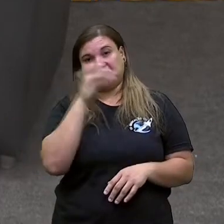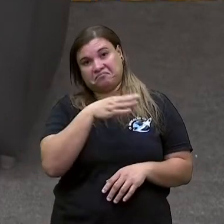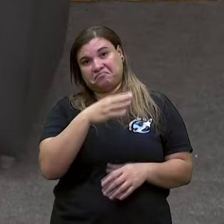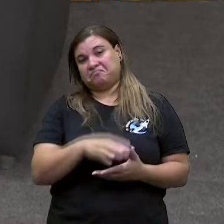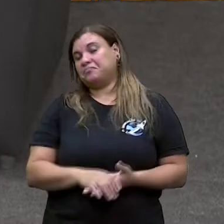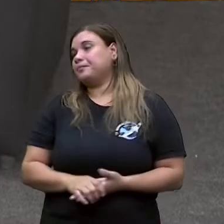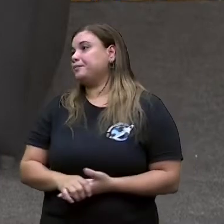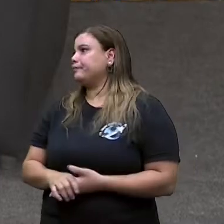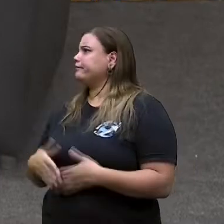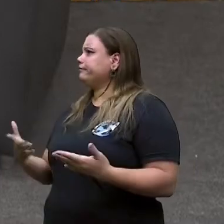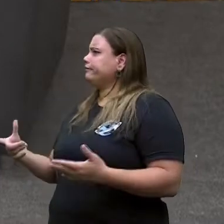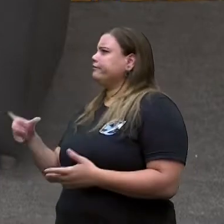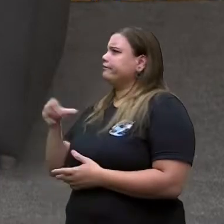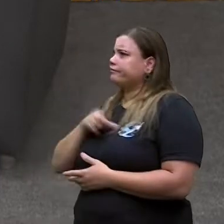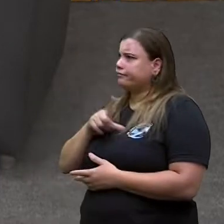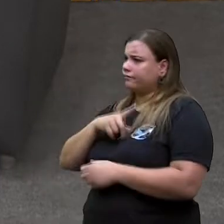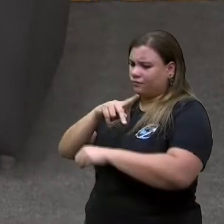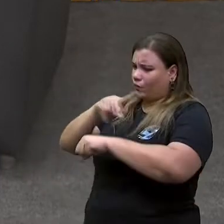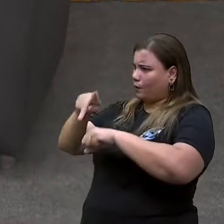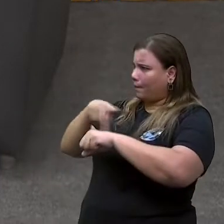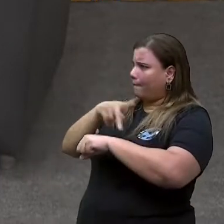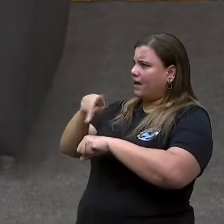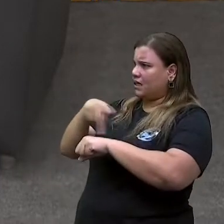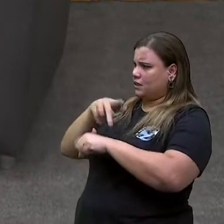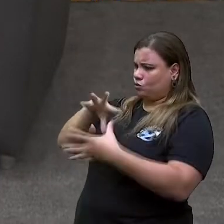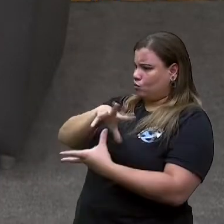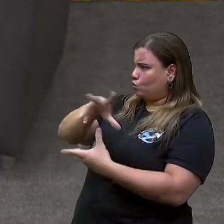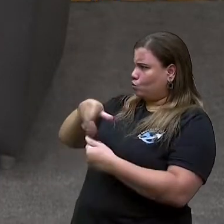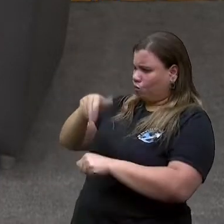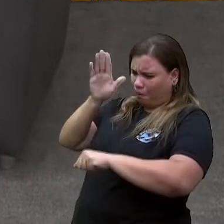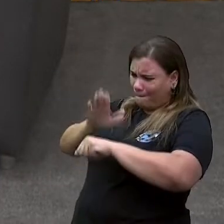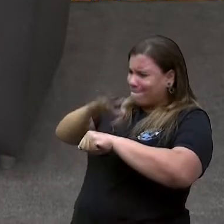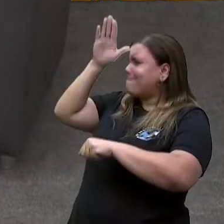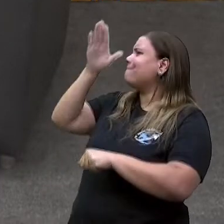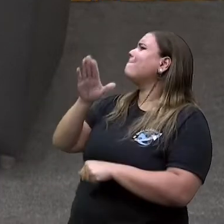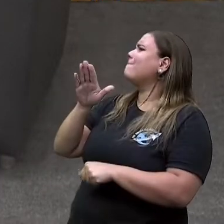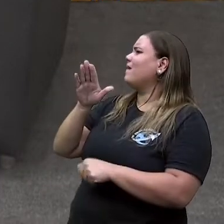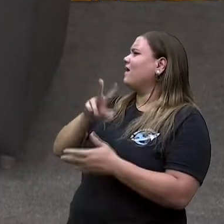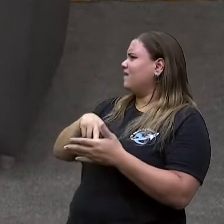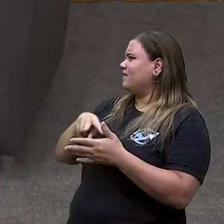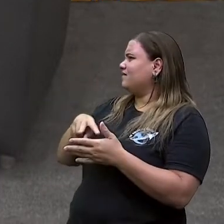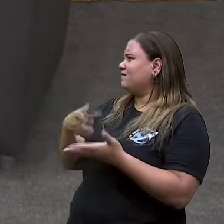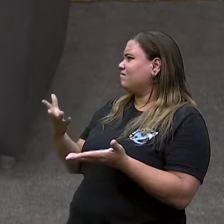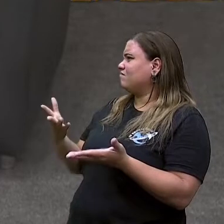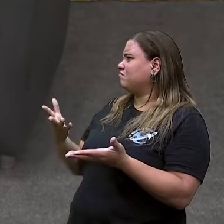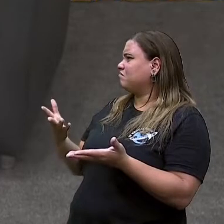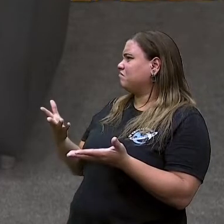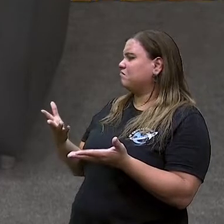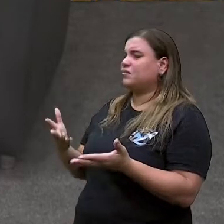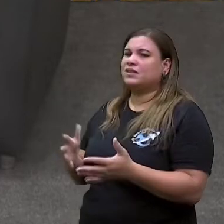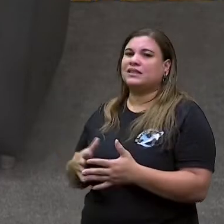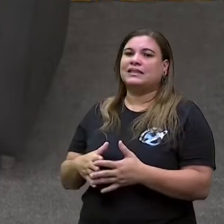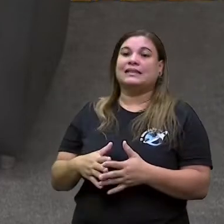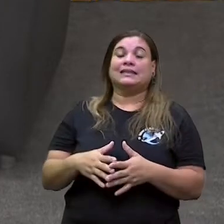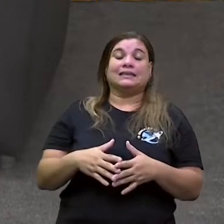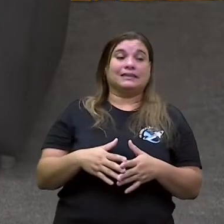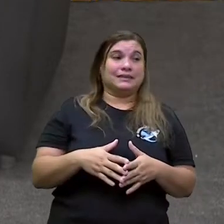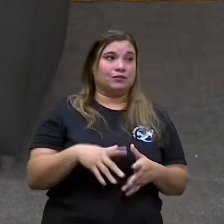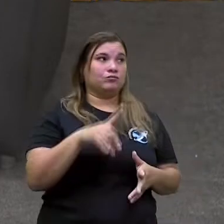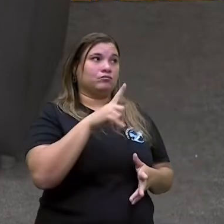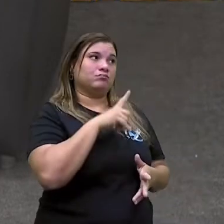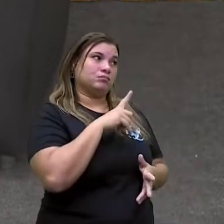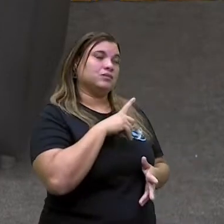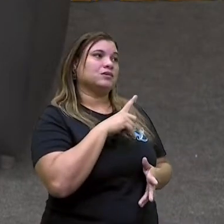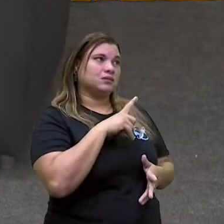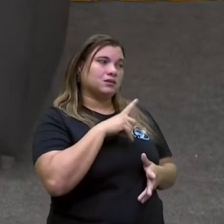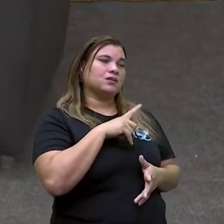mais lê no mundo? Olha, tem vários países que são muito, né, onde há um bom número de leitores, né?